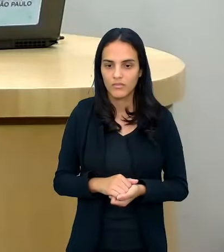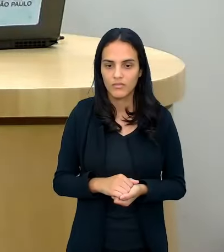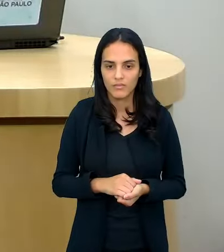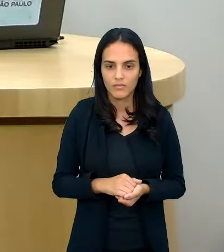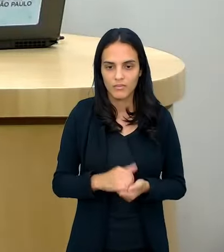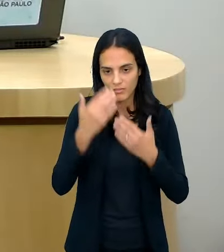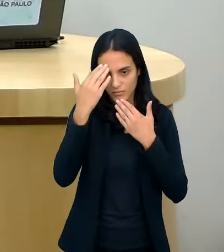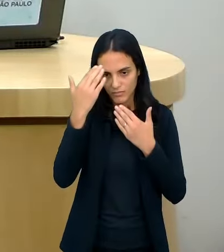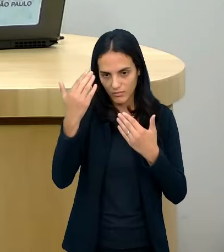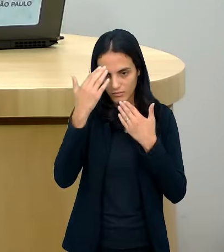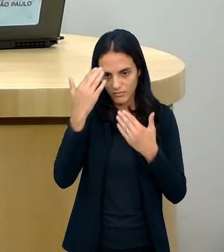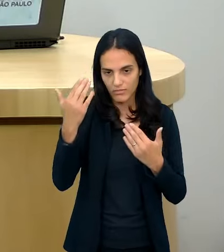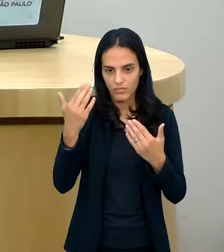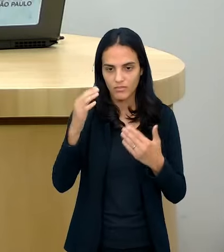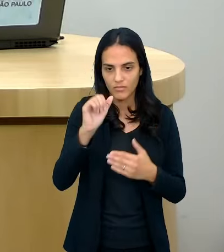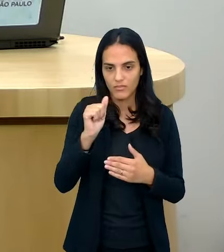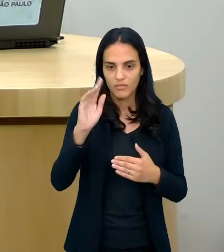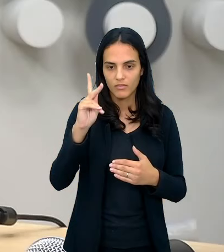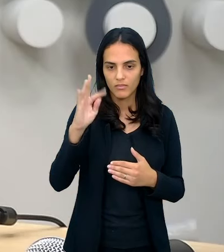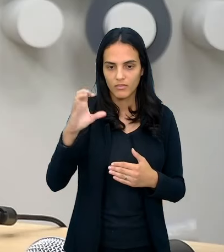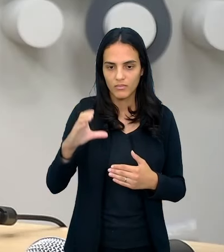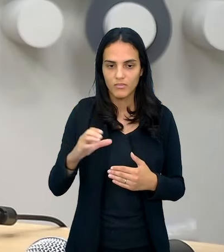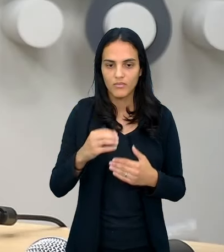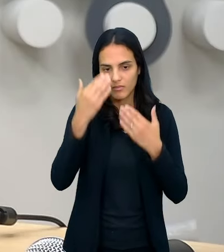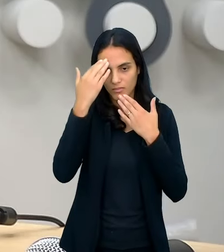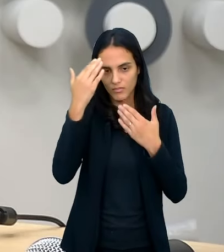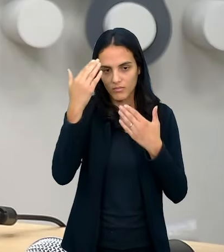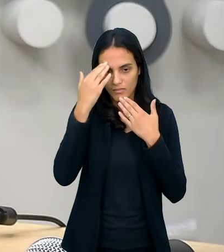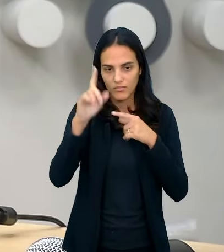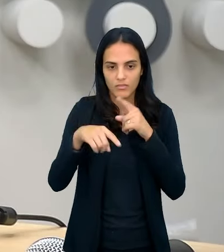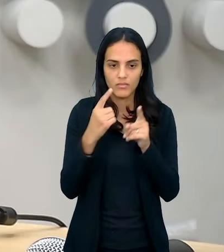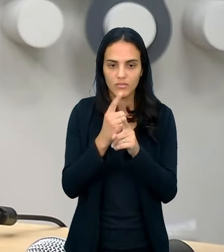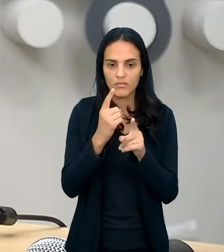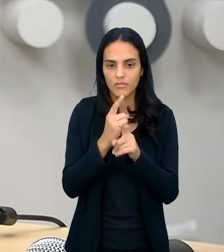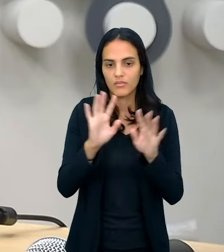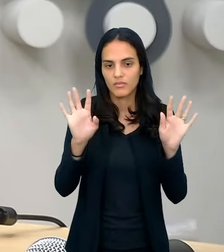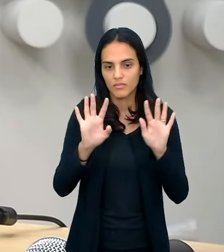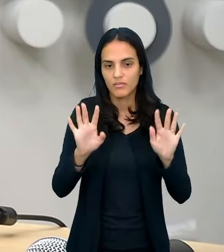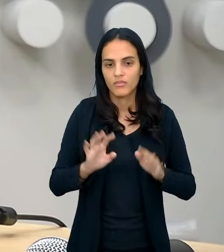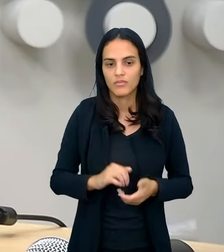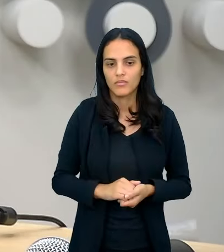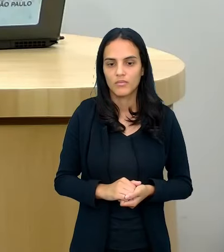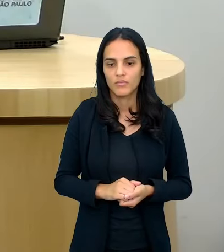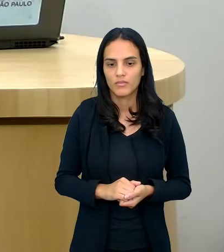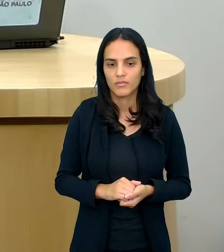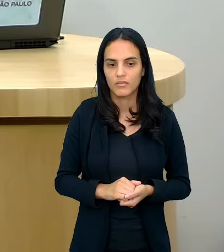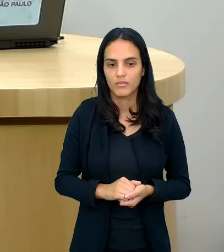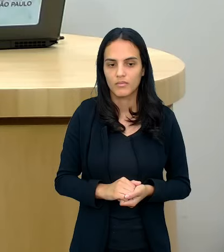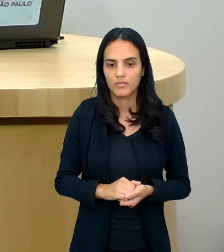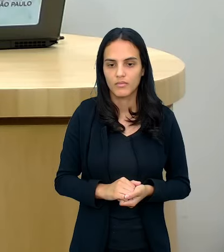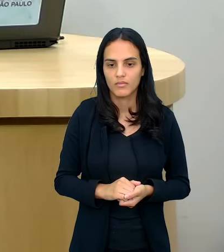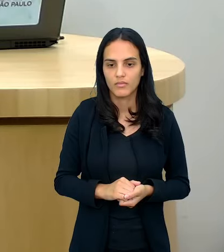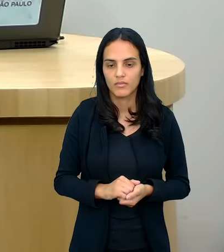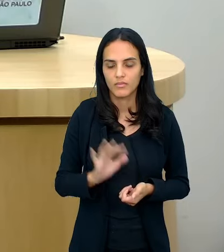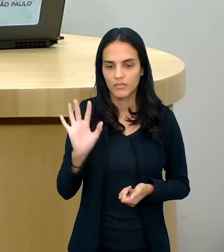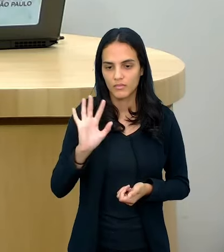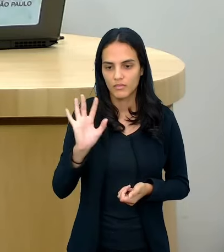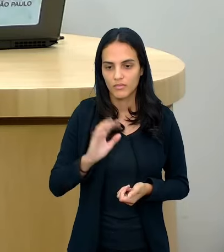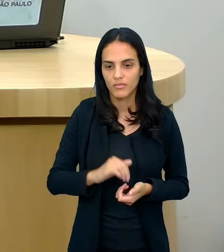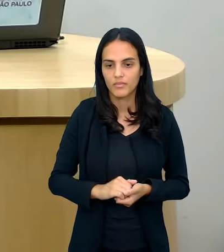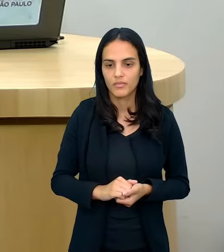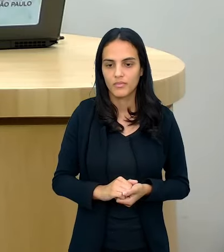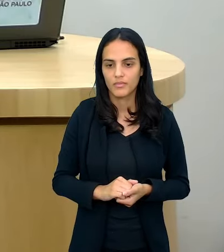e obrigada pela ATPC. Obrigada, gente. Até a próxima. Logo mais a gente está de volta. Tchau.